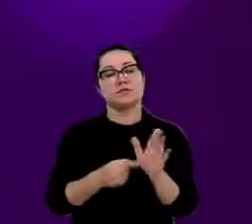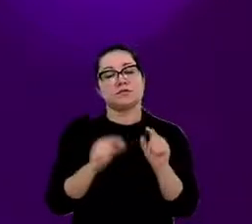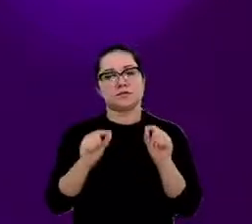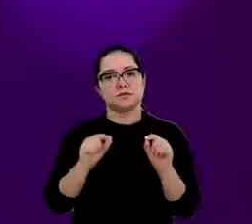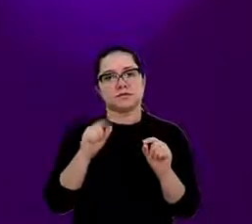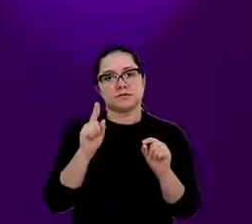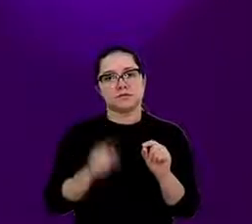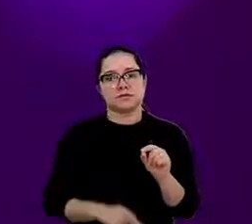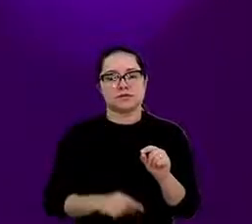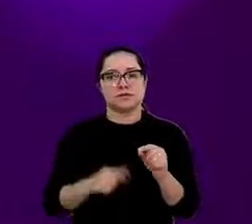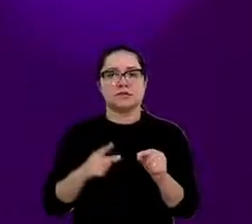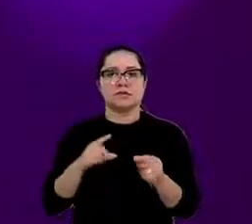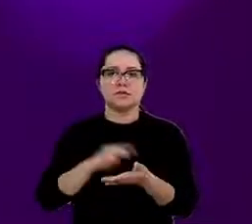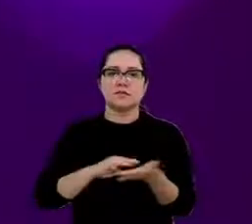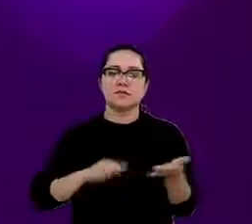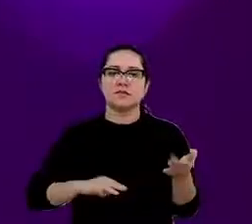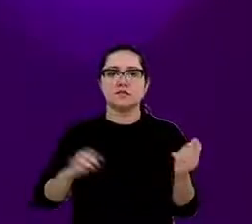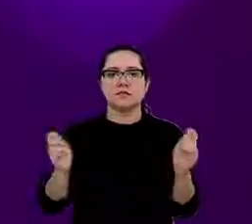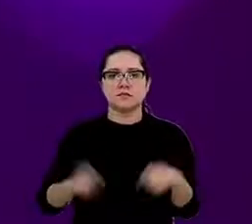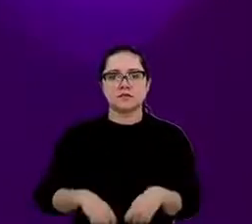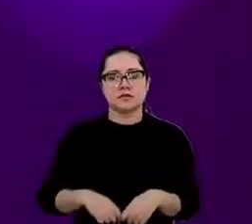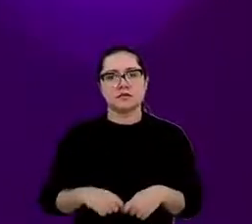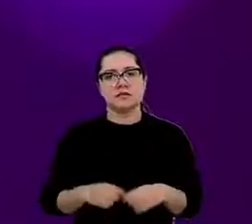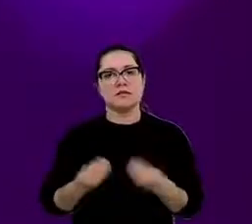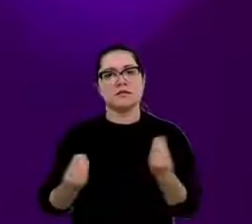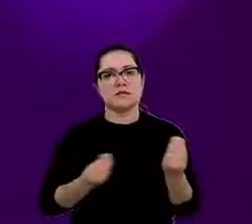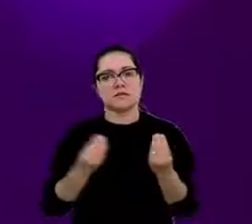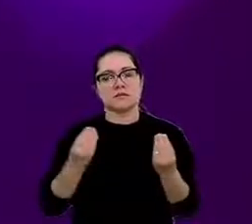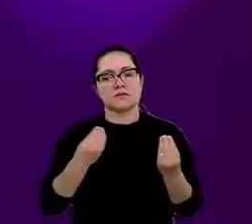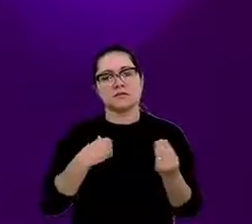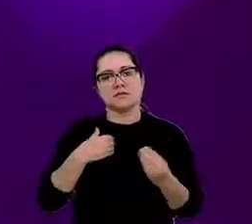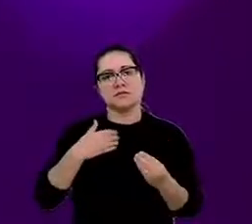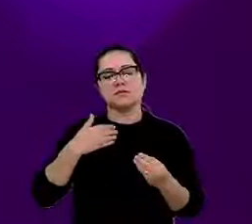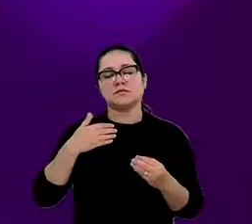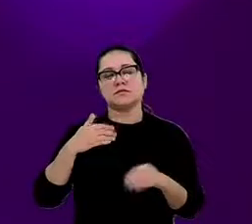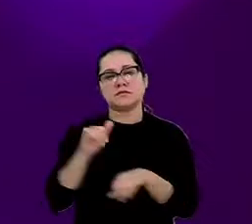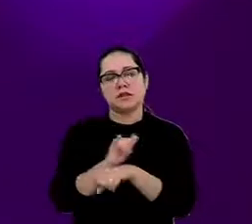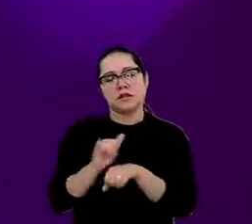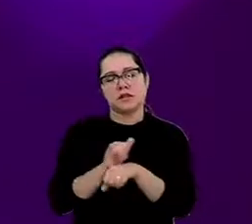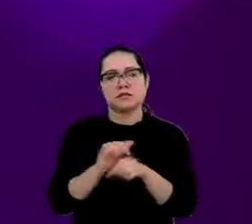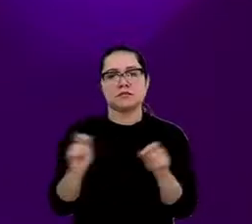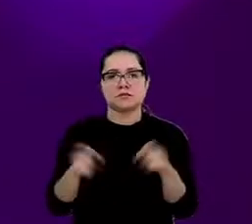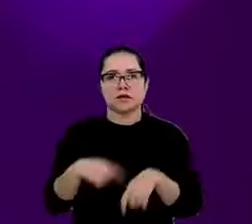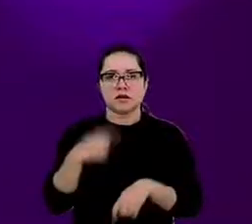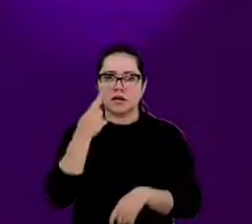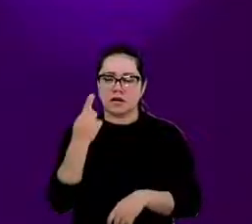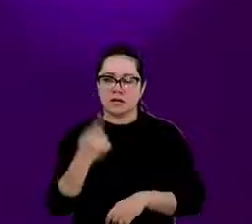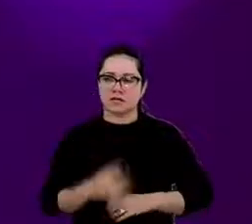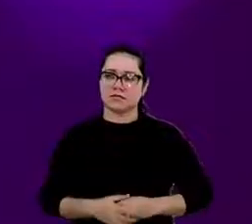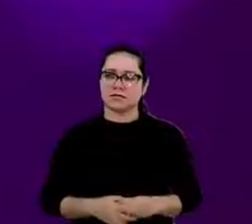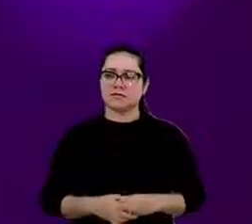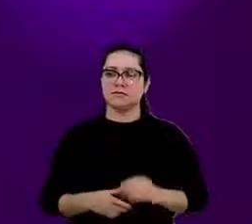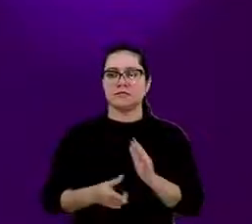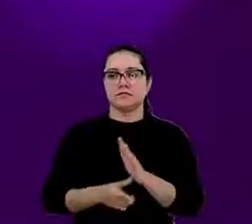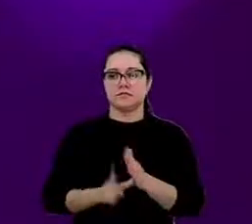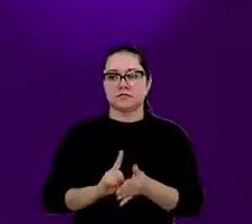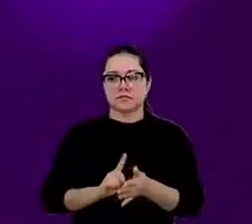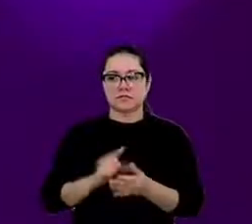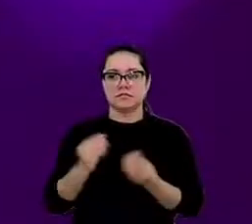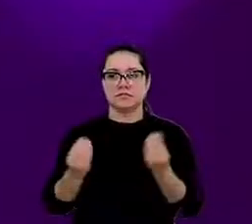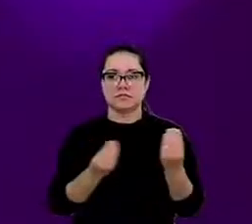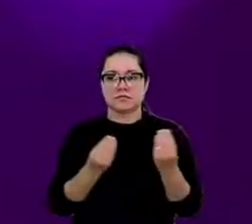métodos intravasculares são capazes de mudar a estratégia cirúrgica. Notem que quando na pré-intervenção você já vai